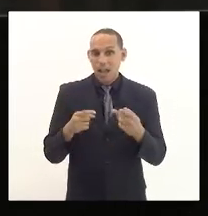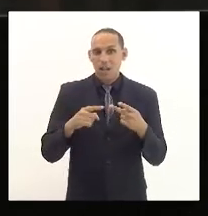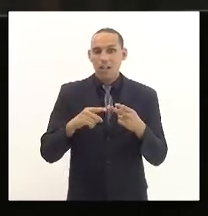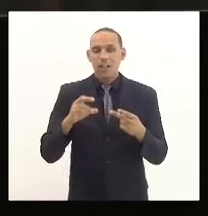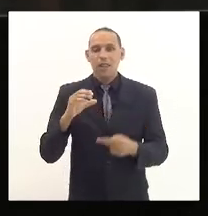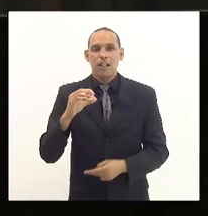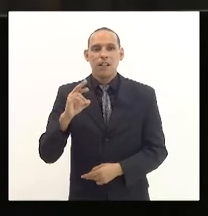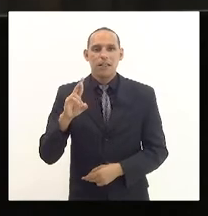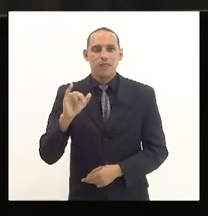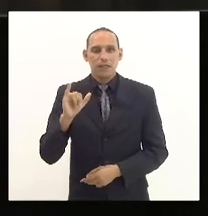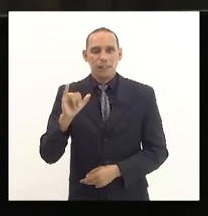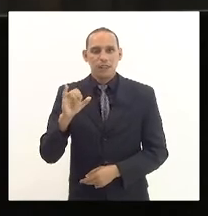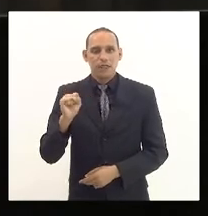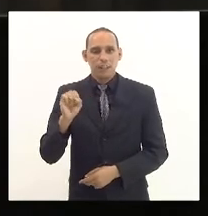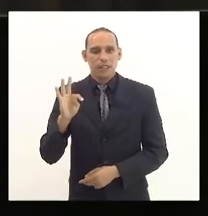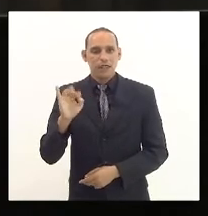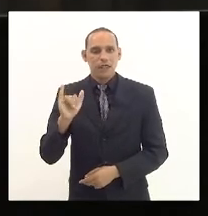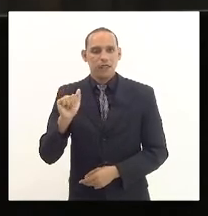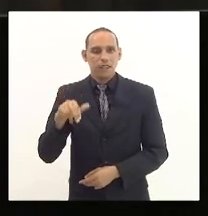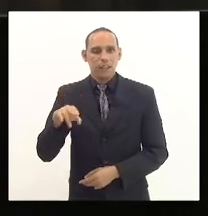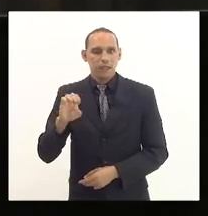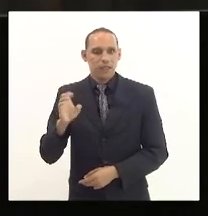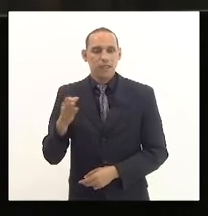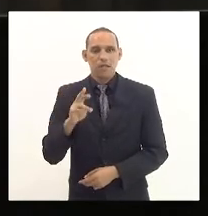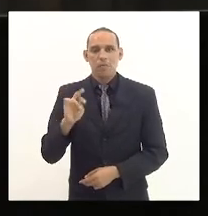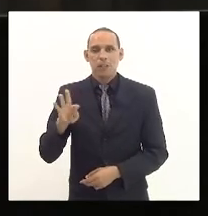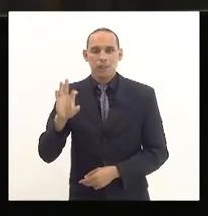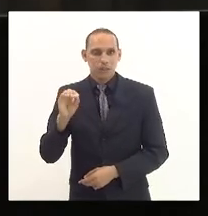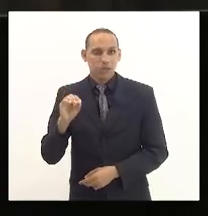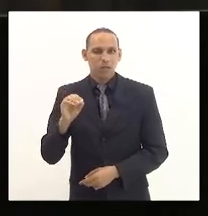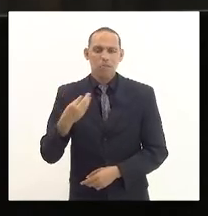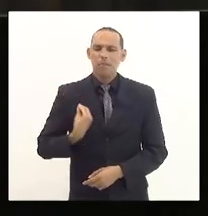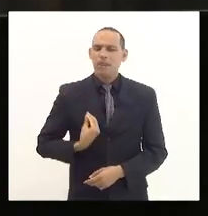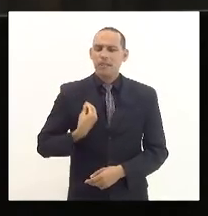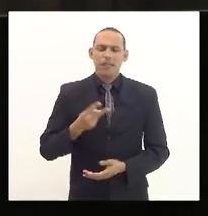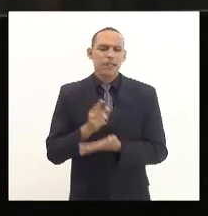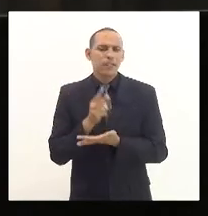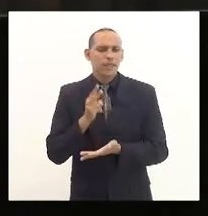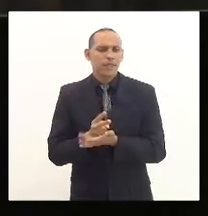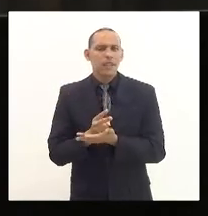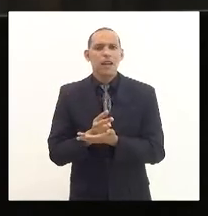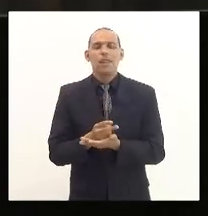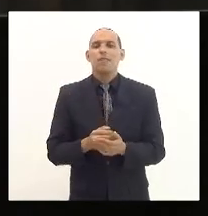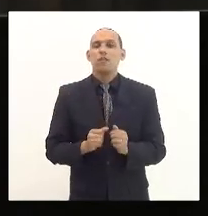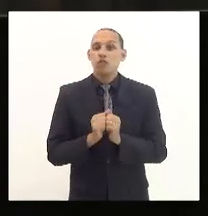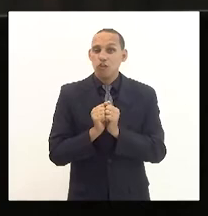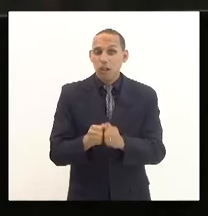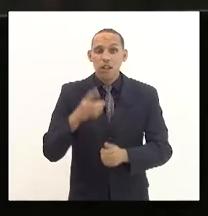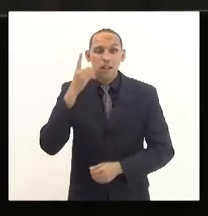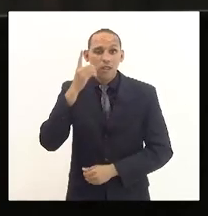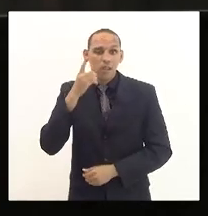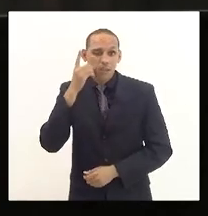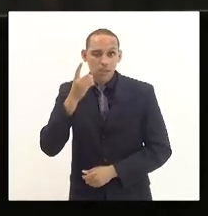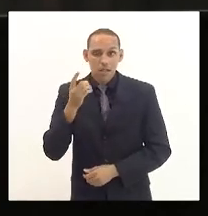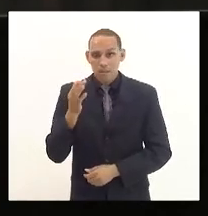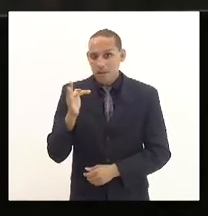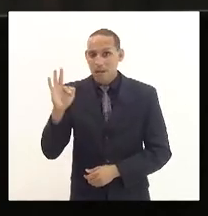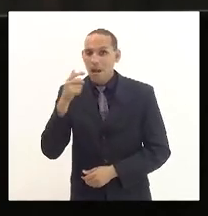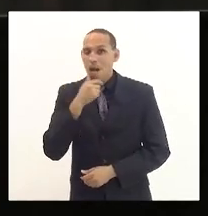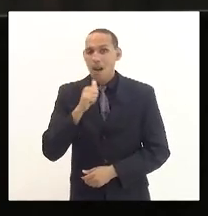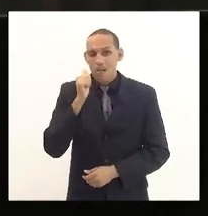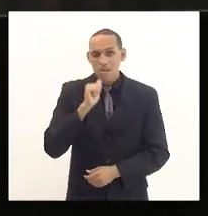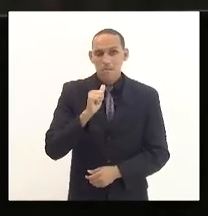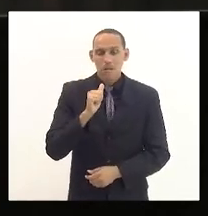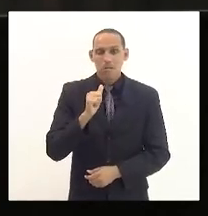Brito com sua equipe que que sempre está ali presente faltando e os deputados e deputadas federais